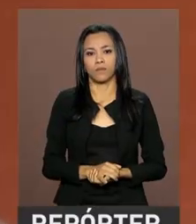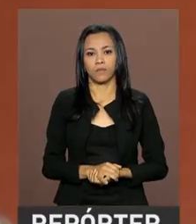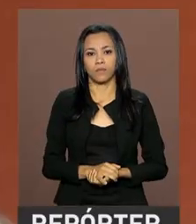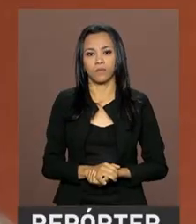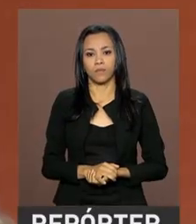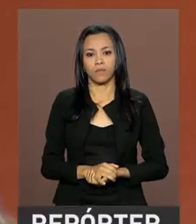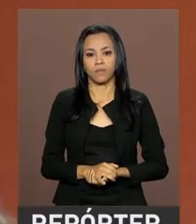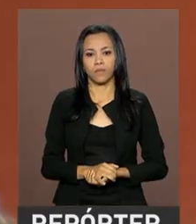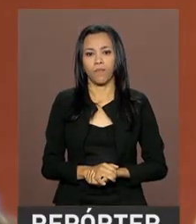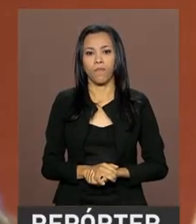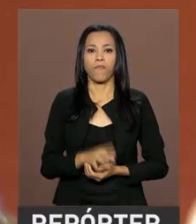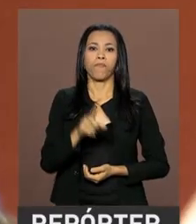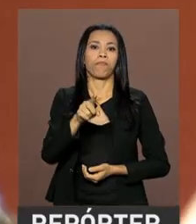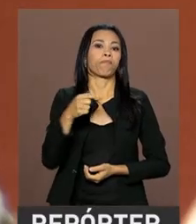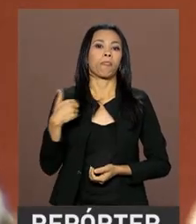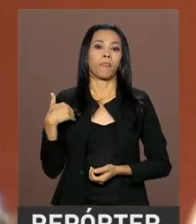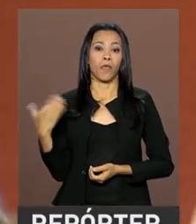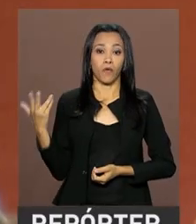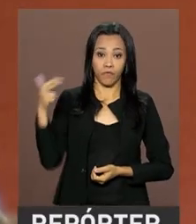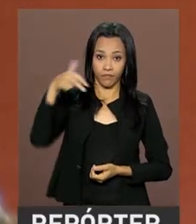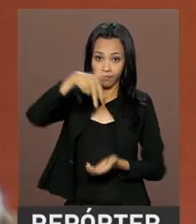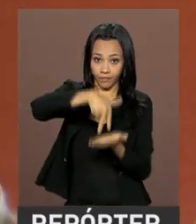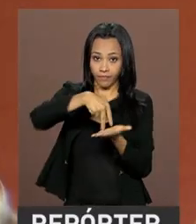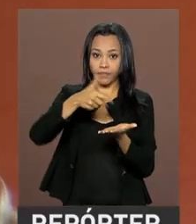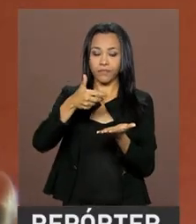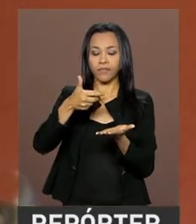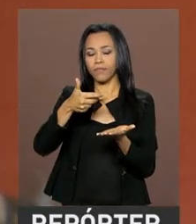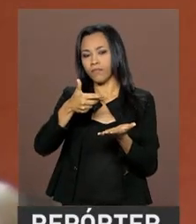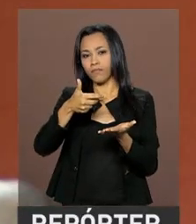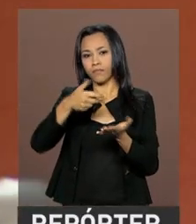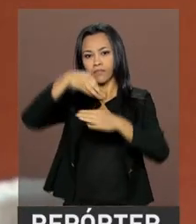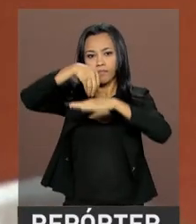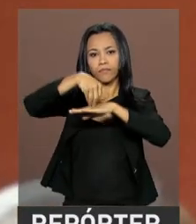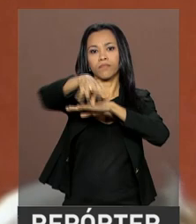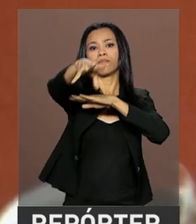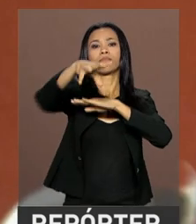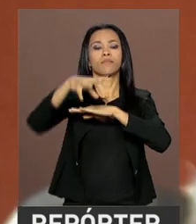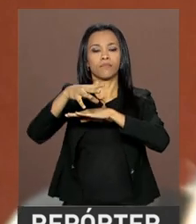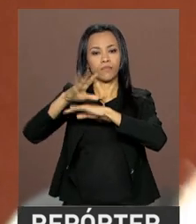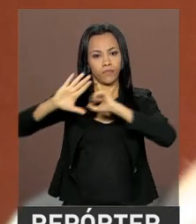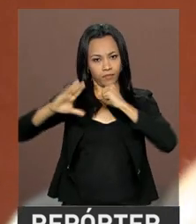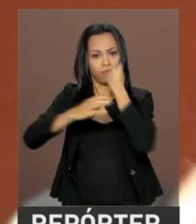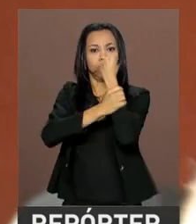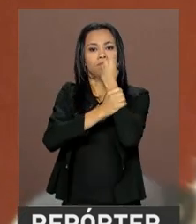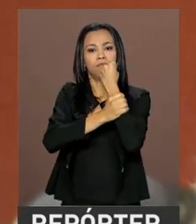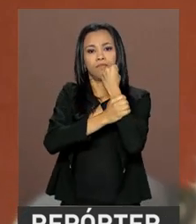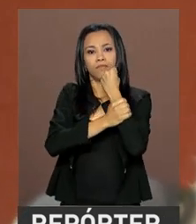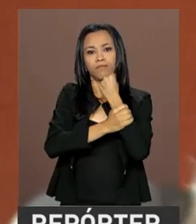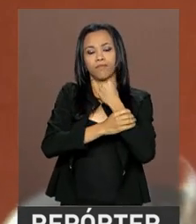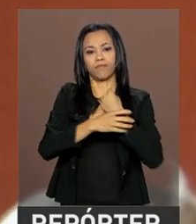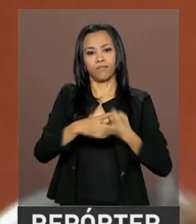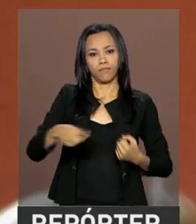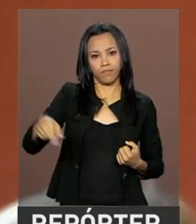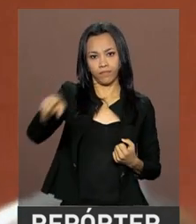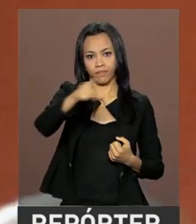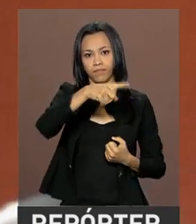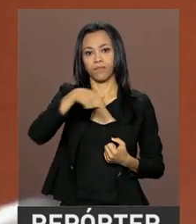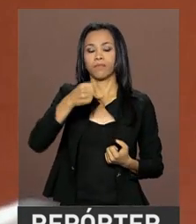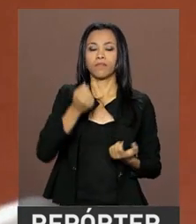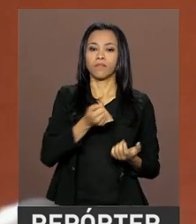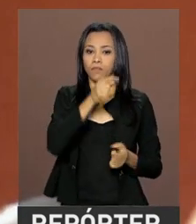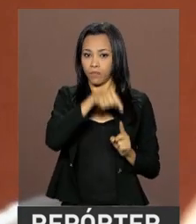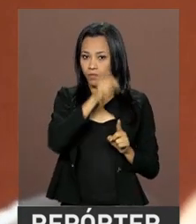investidores eu venho para lhes trazer uma mensagem de confiança o